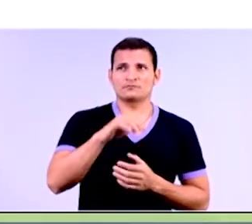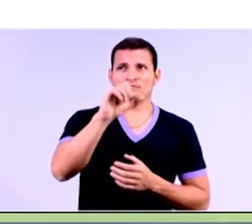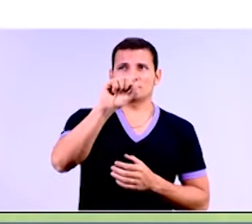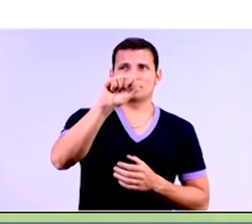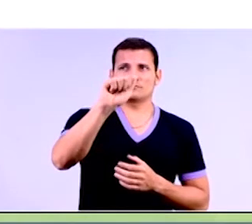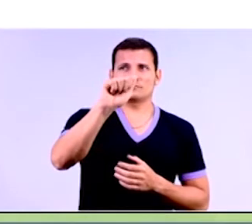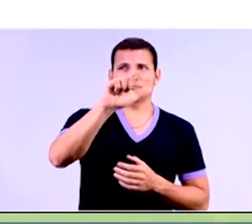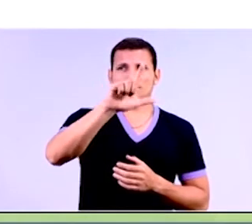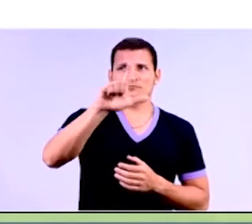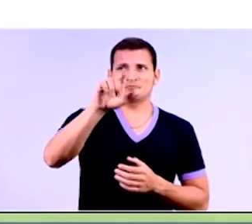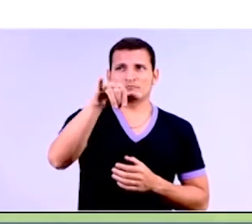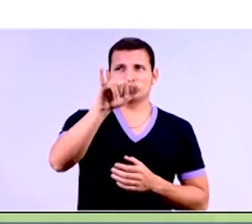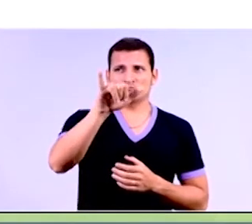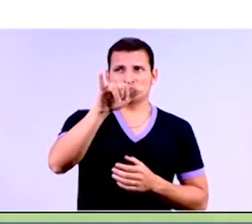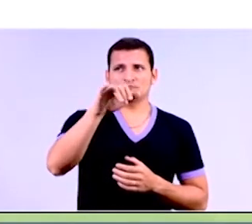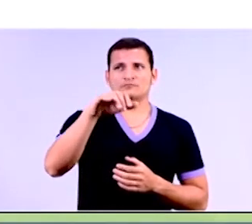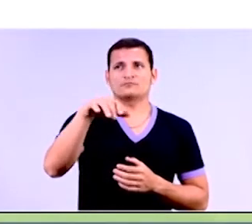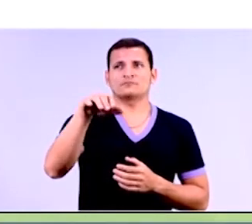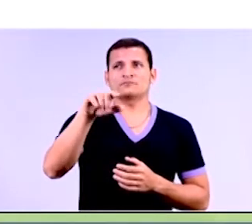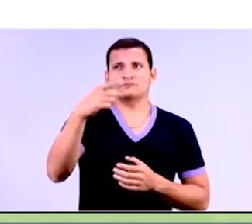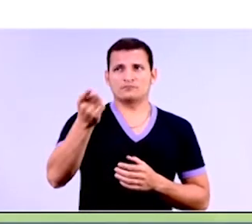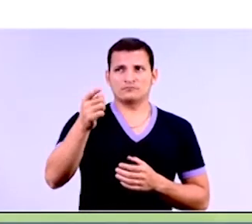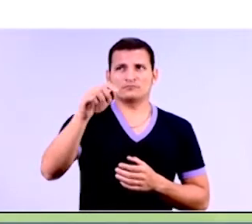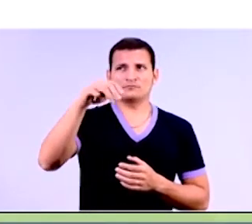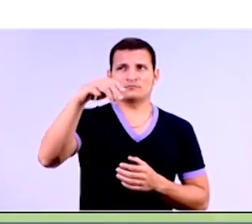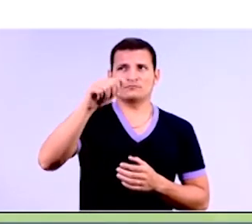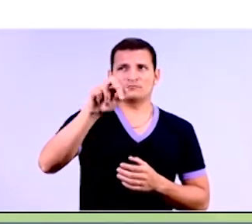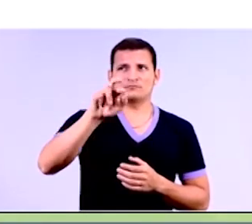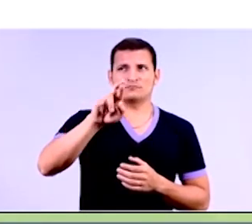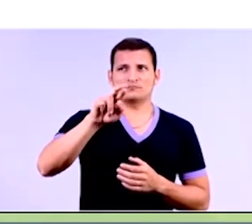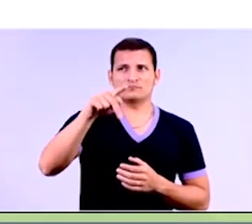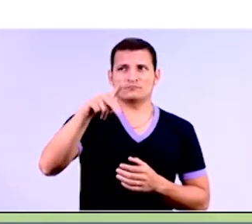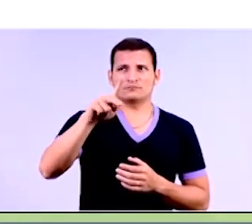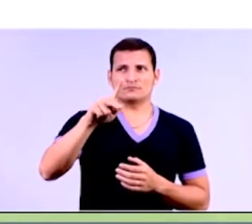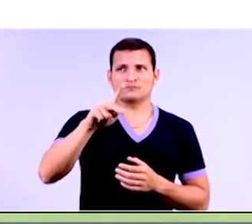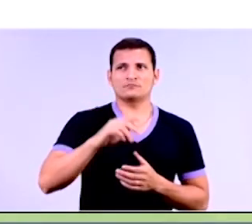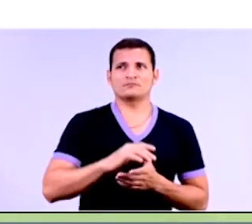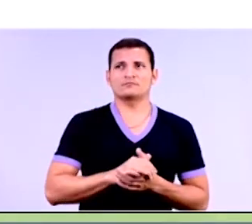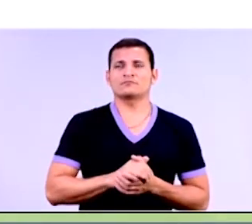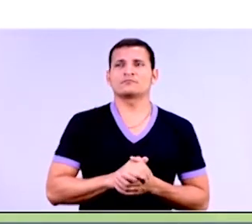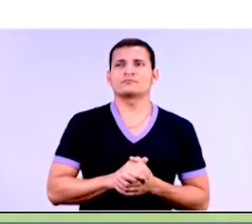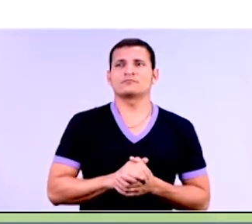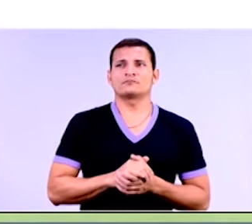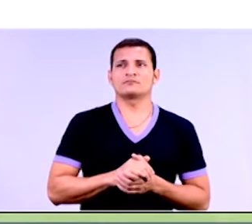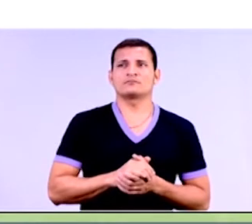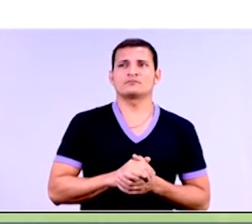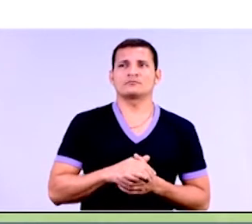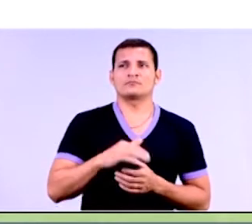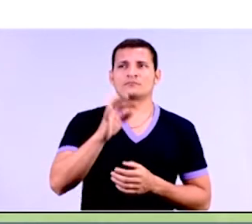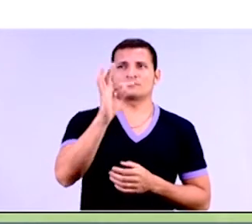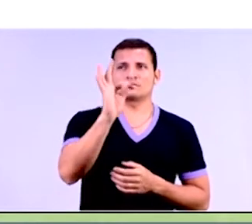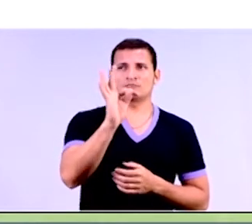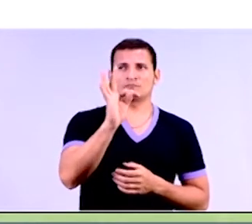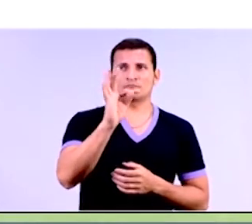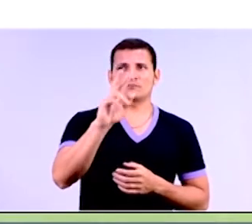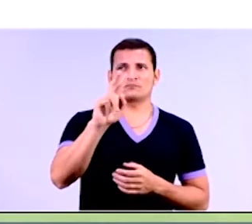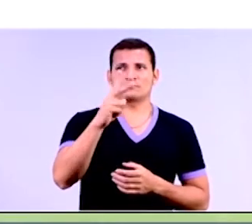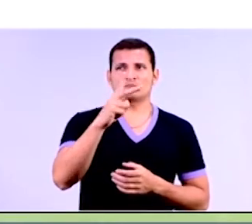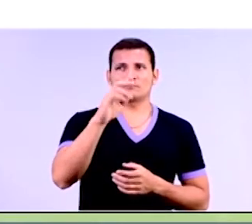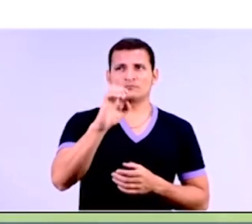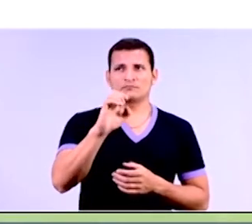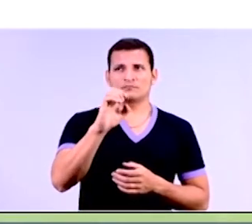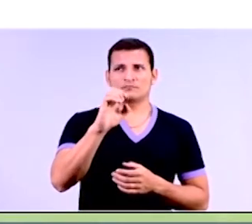e o Mark. Se eu tenho a Sally e o Mark, logo vai ser they. Muito bem. They é o pronome, porque eu estou